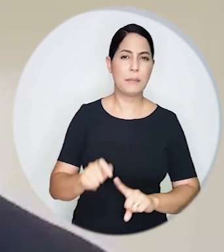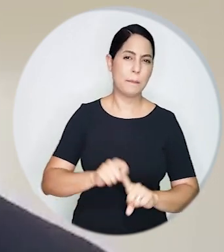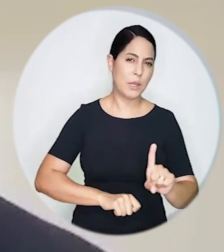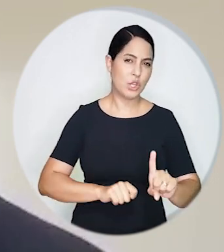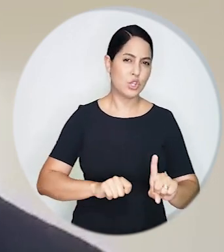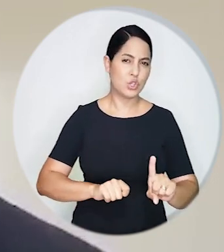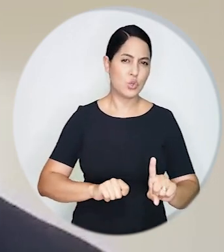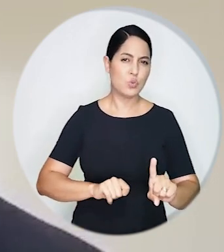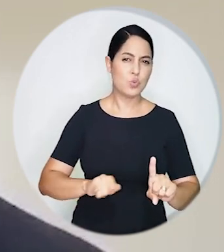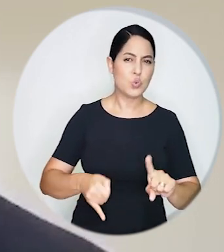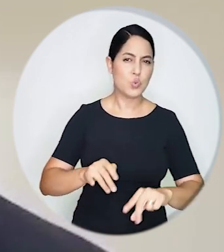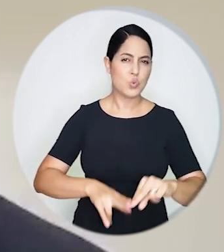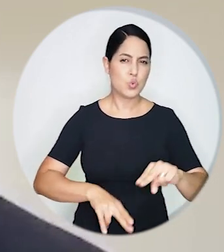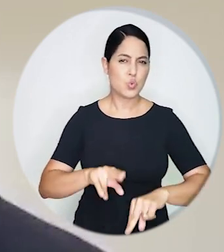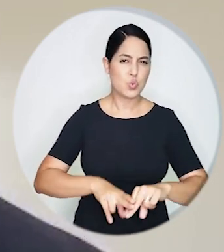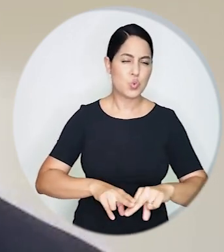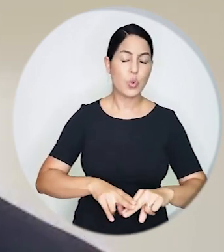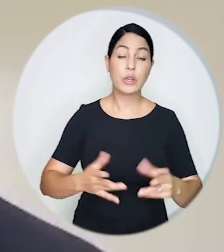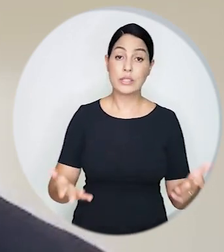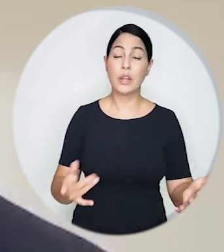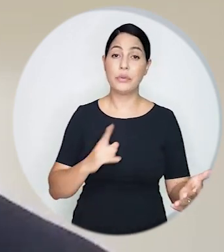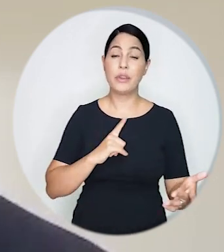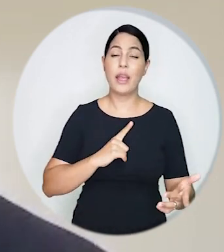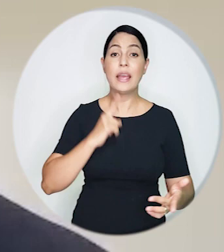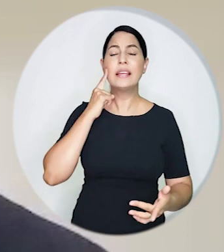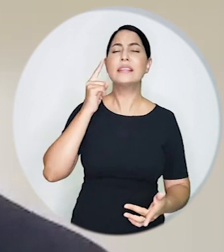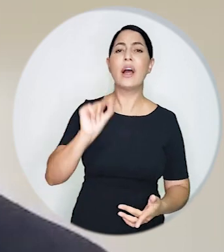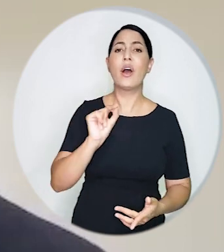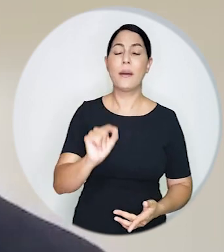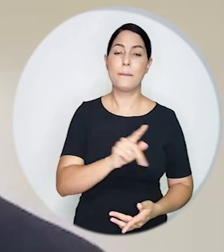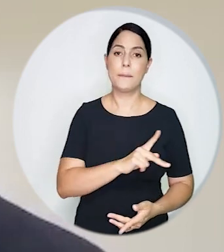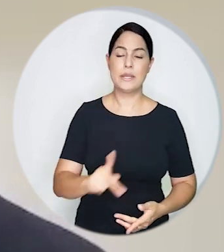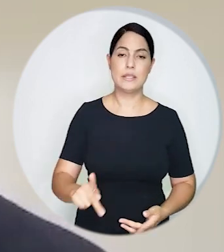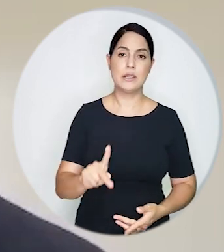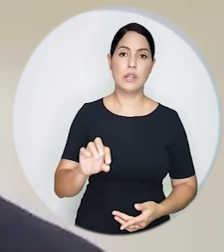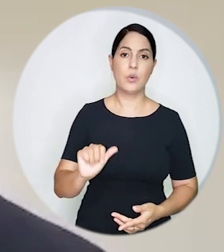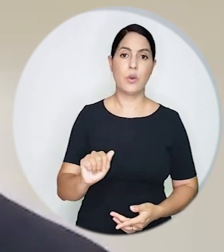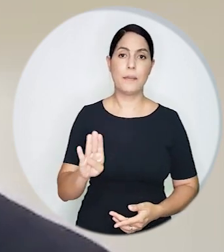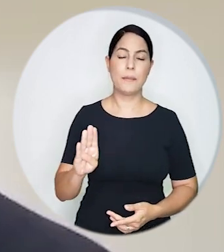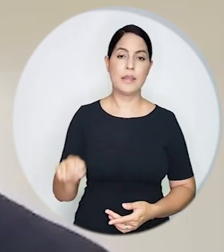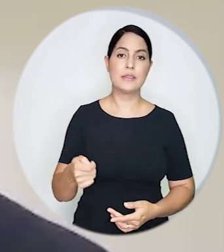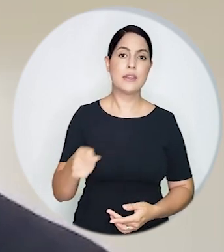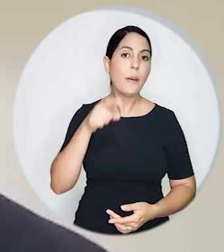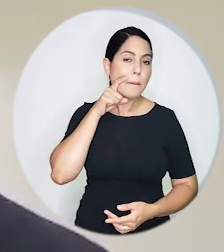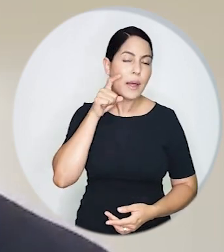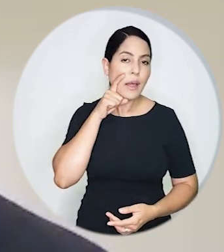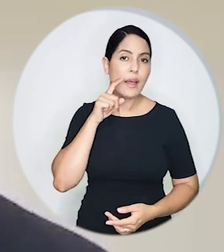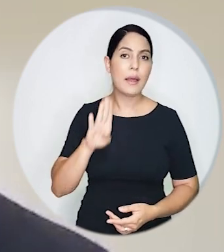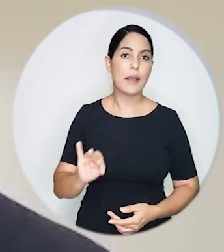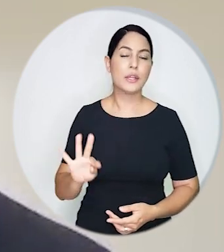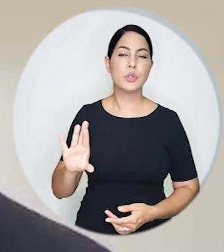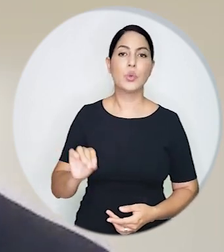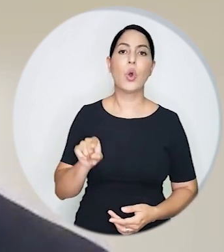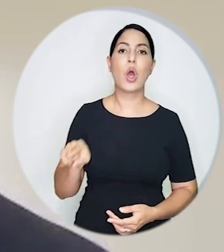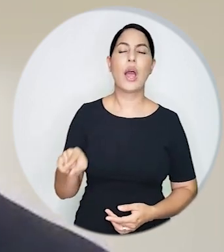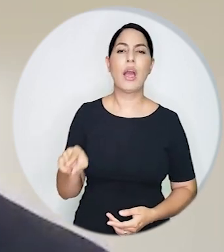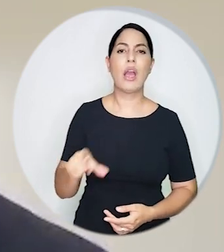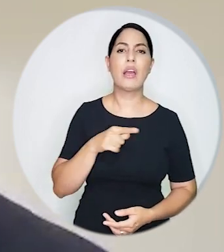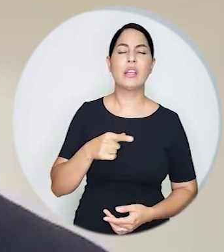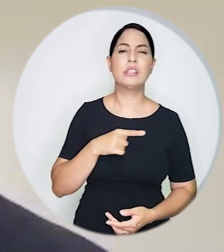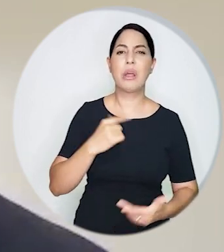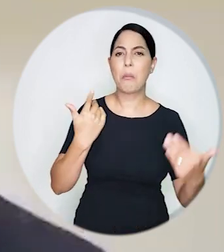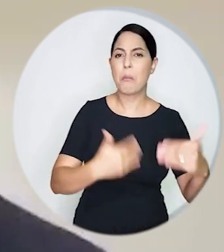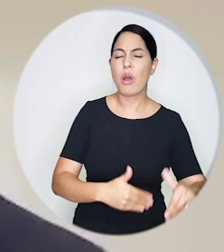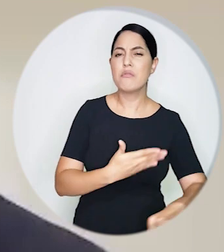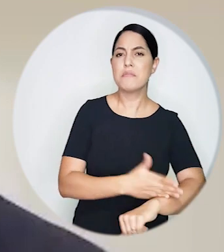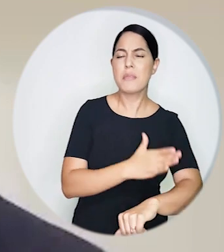ano de 2023. E a ideia, né, a determinação do presidente Simonetti, Beto Simonetti, de deixar esse exame